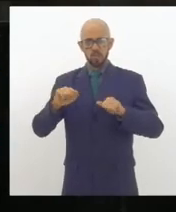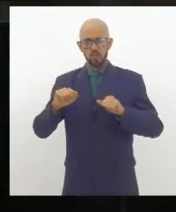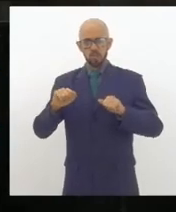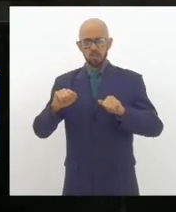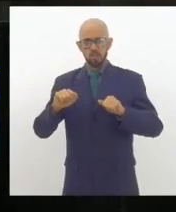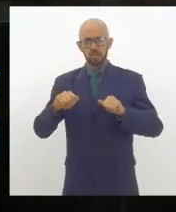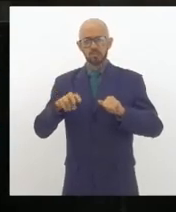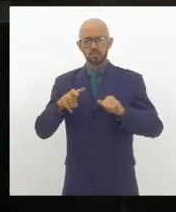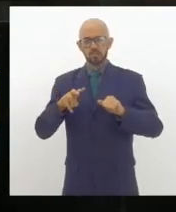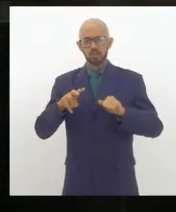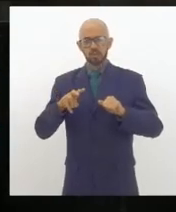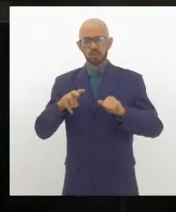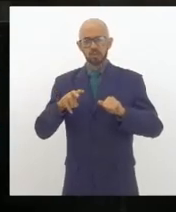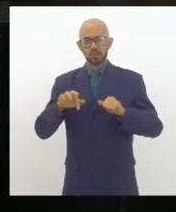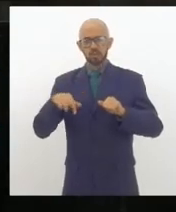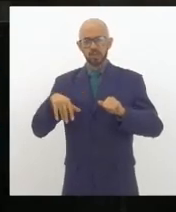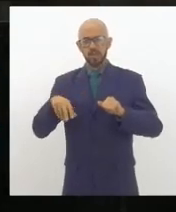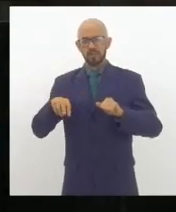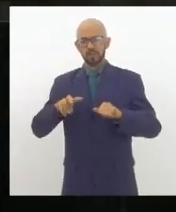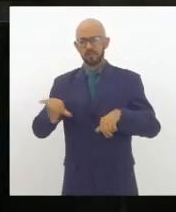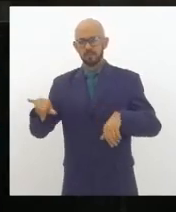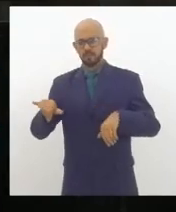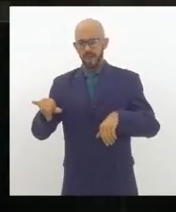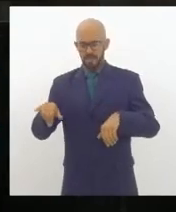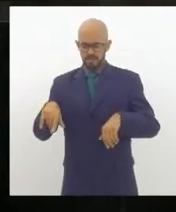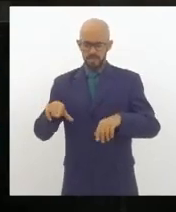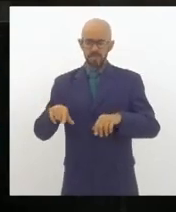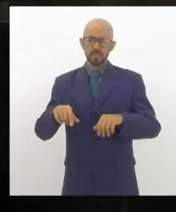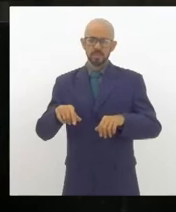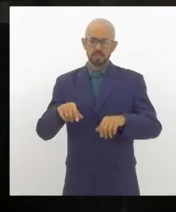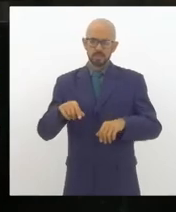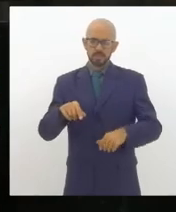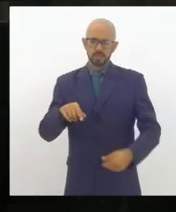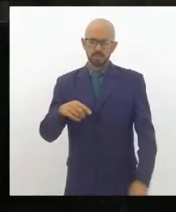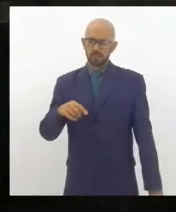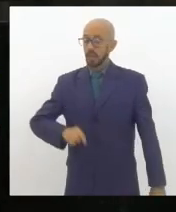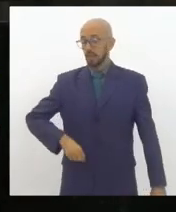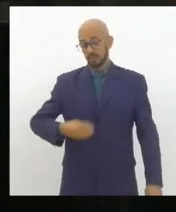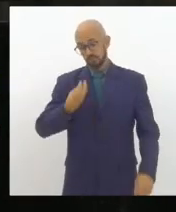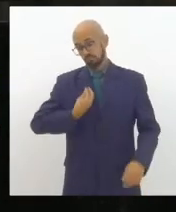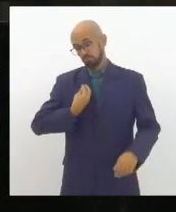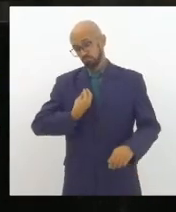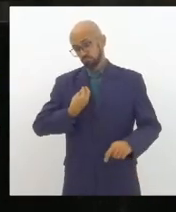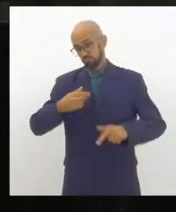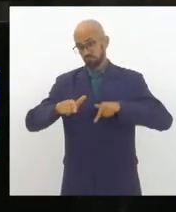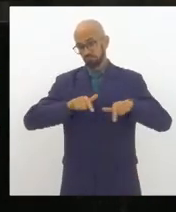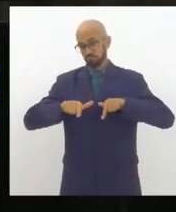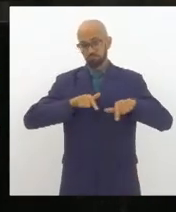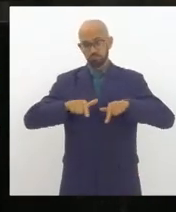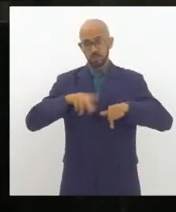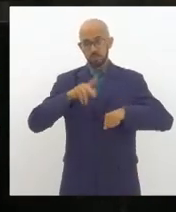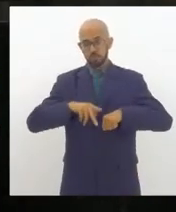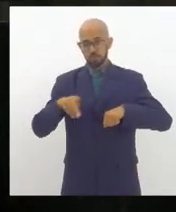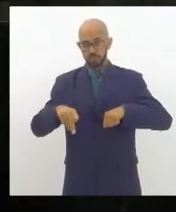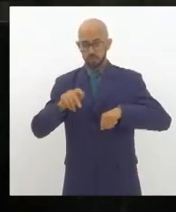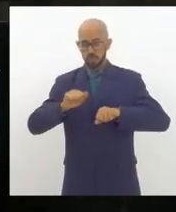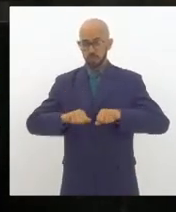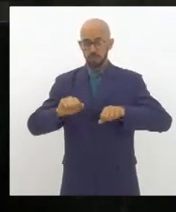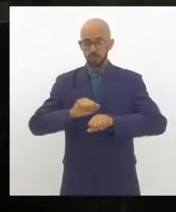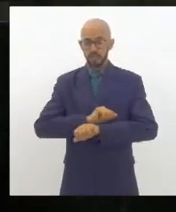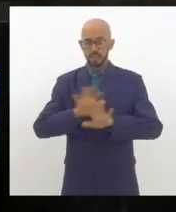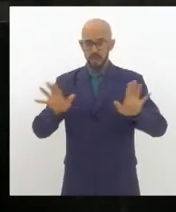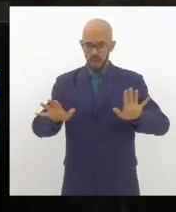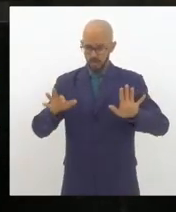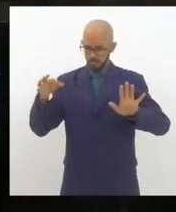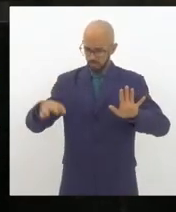quem serão esses professores. Tem que ter alguma forma de seleção para esse concurso, para que tenha a total